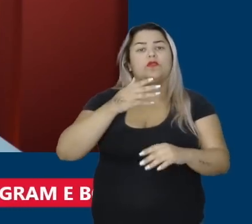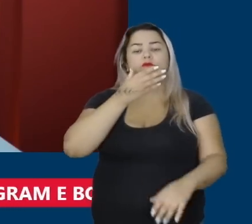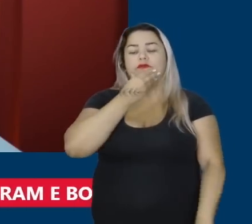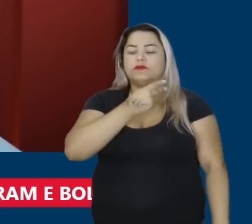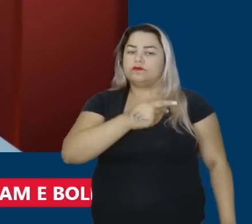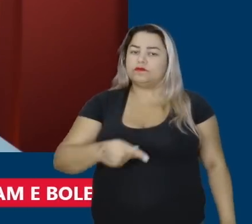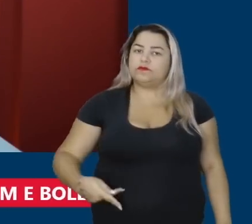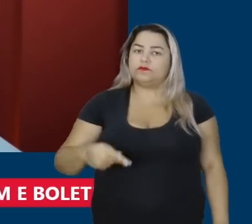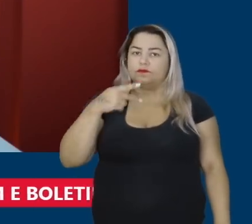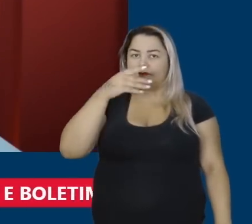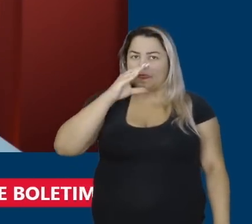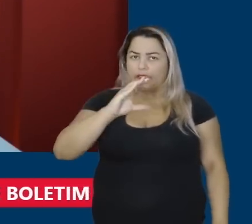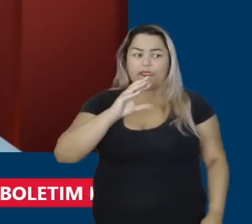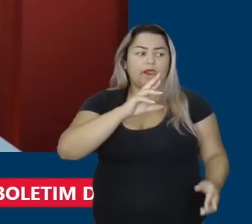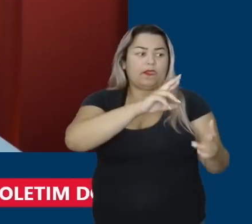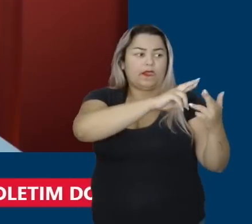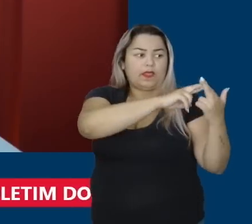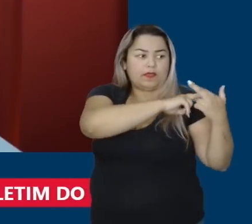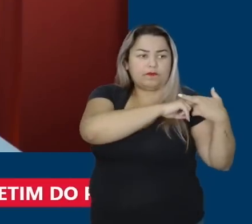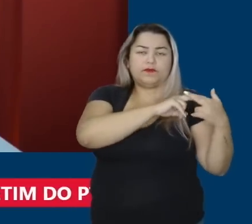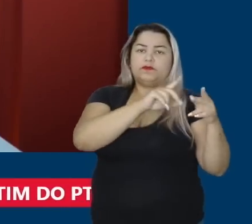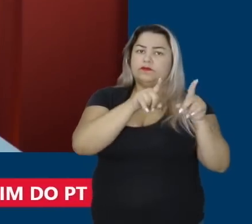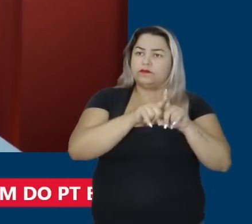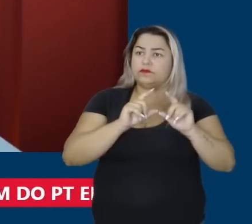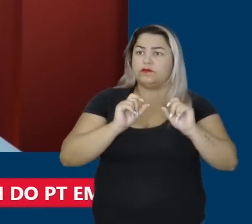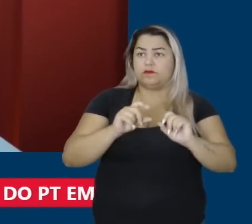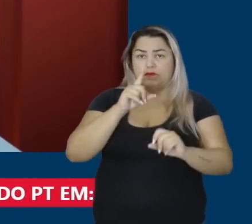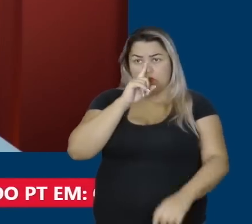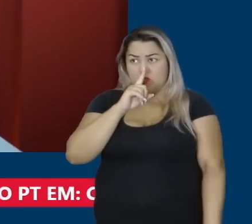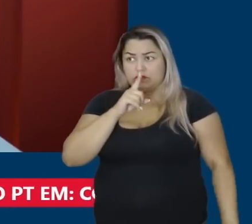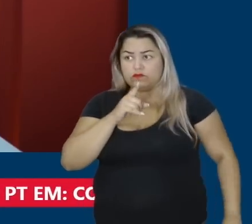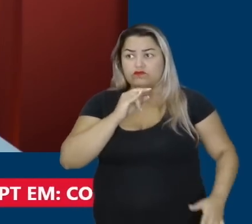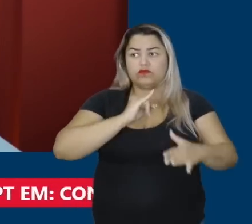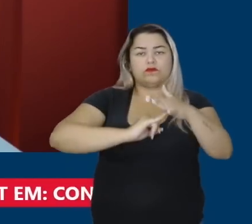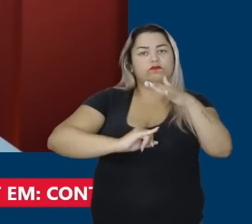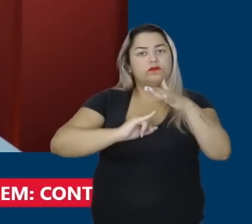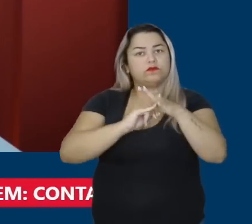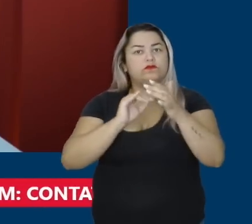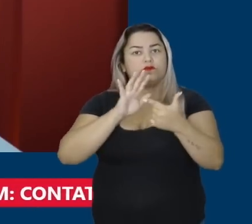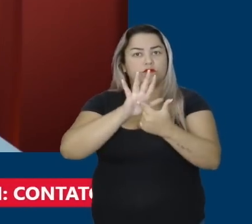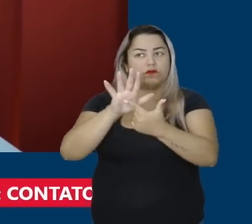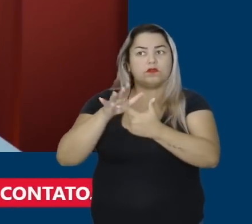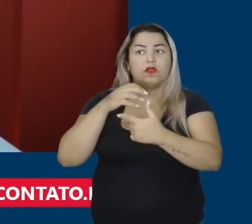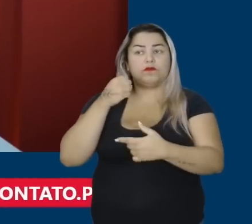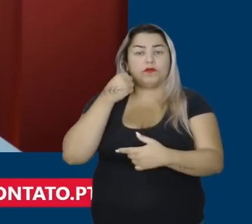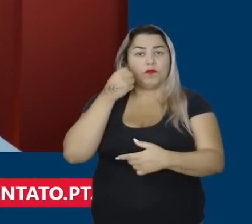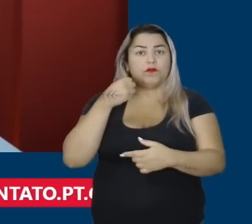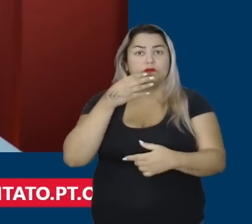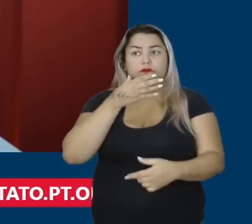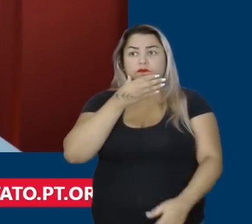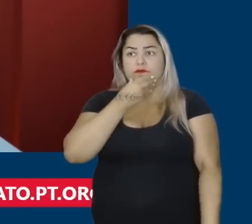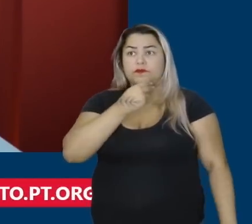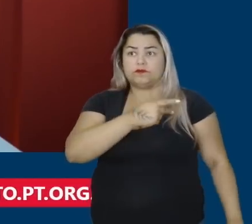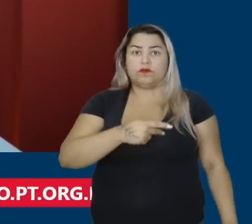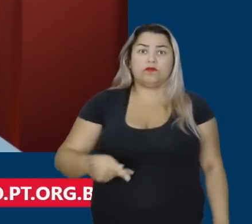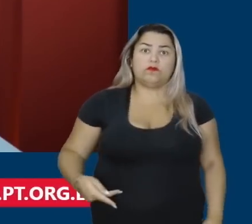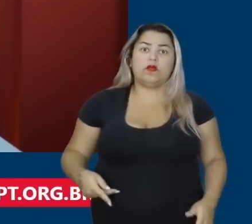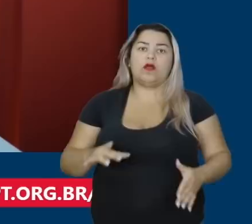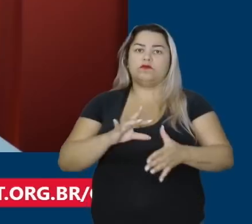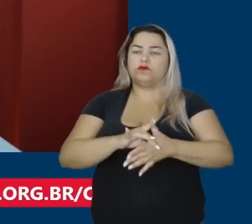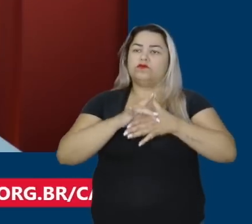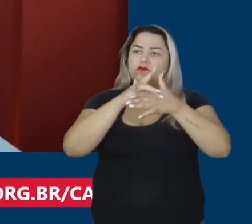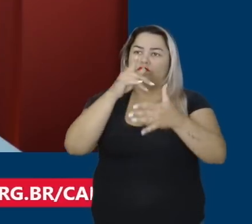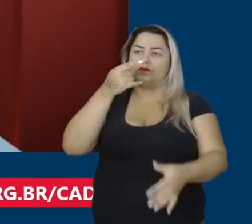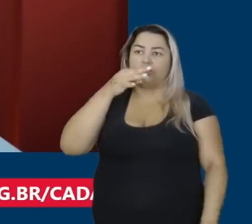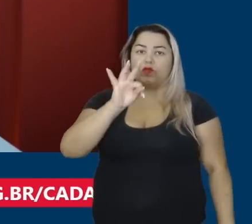sua responsabilização e afastamento do comando da instituição foi apresentada ao Senado por presidentes e lideranças do PT e